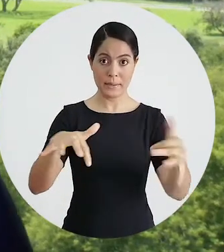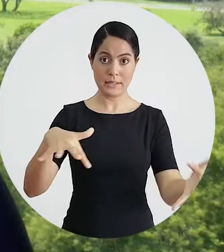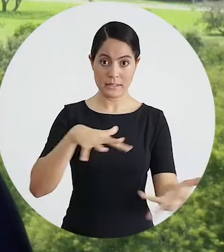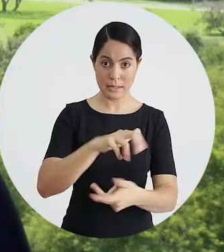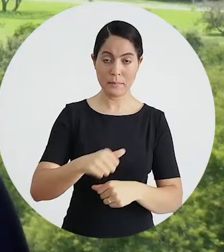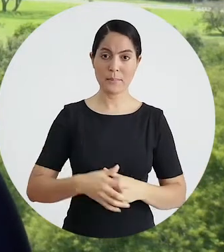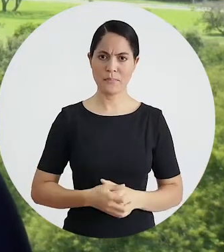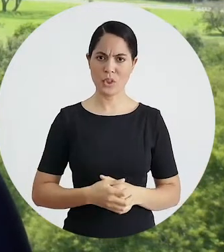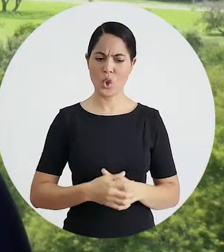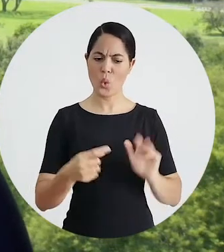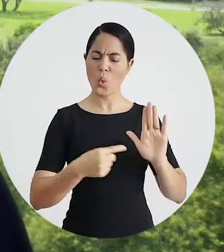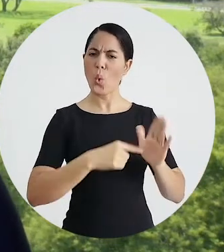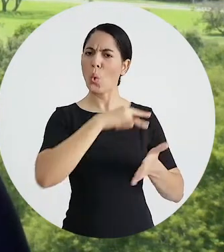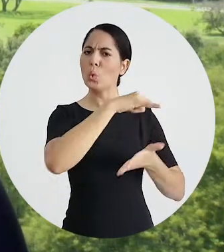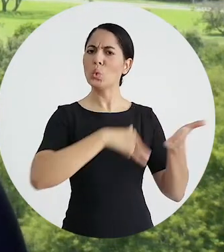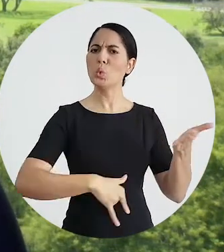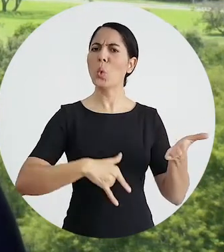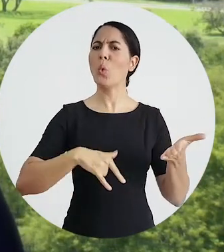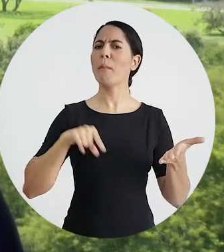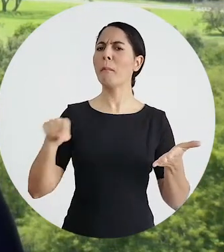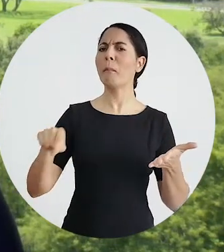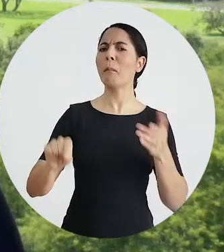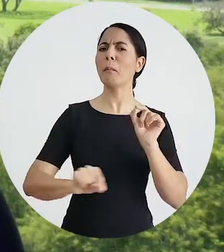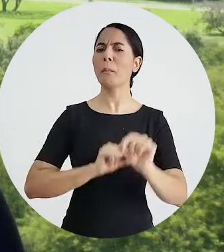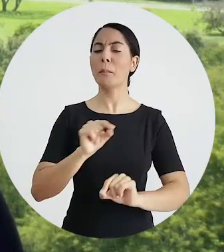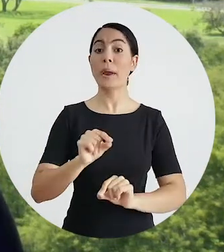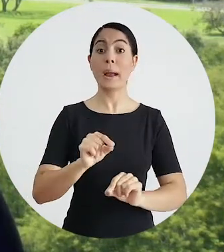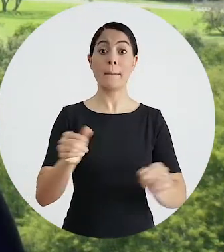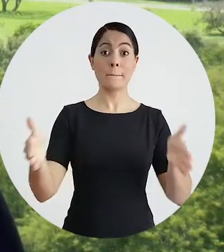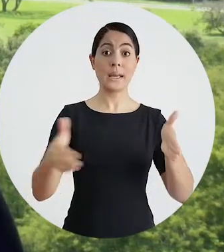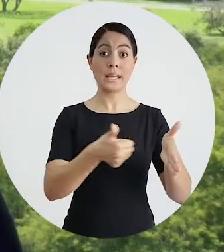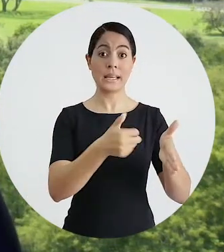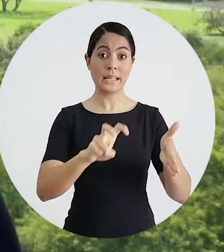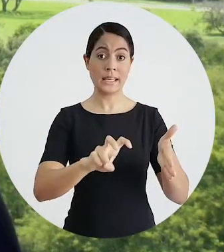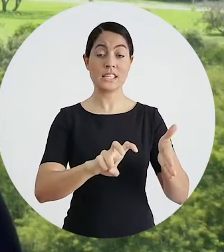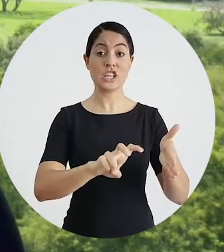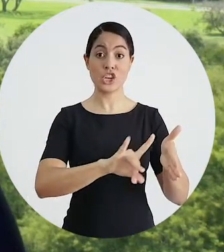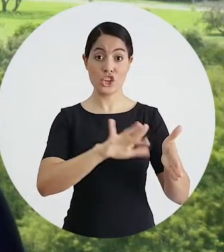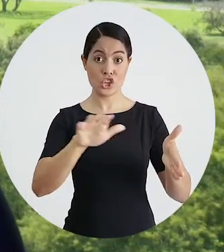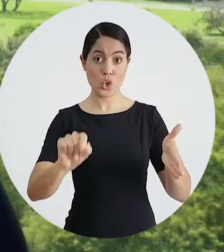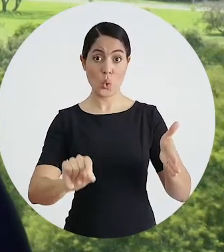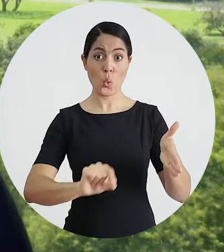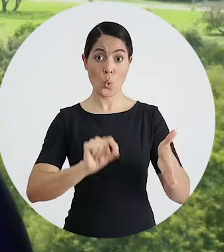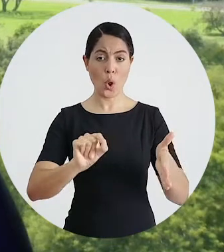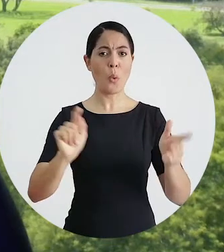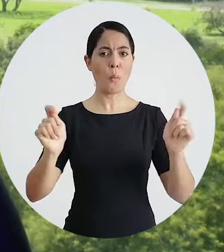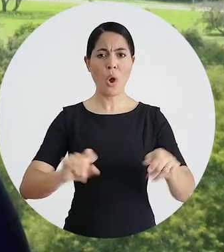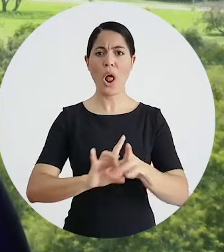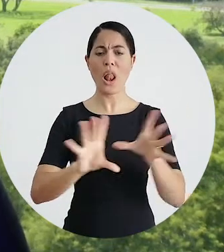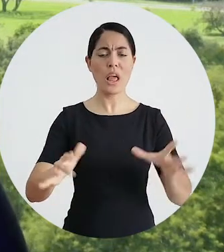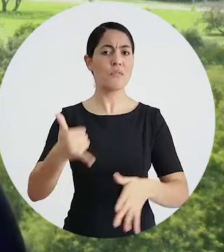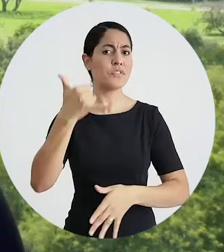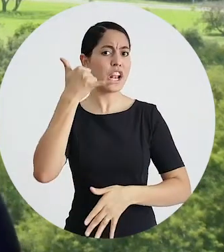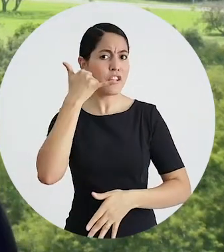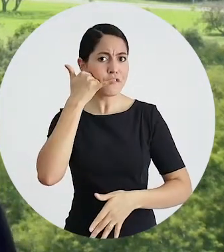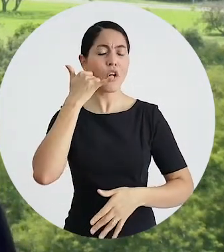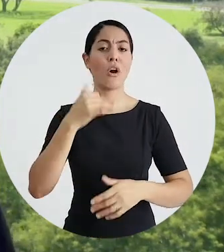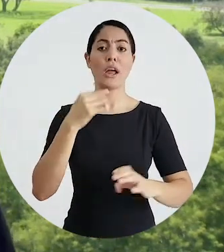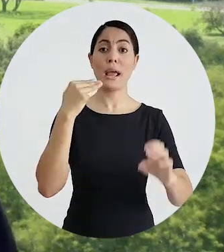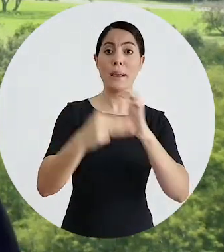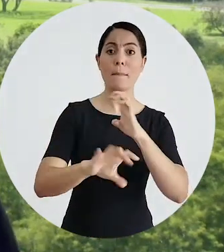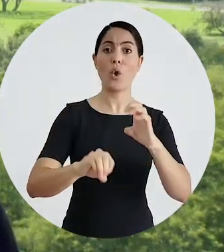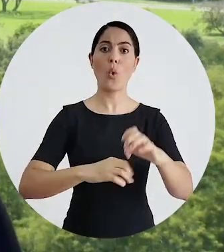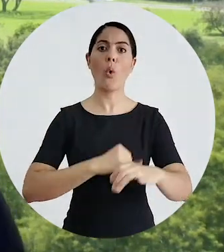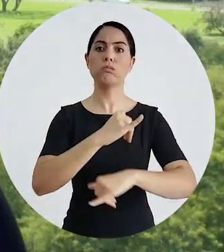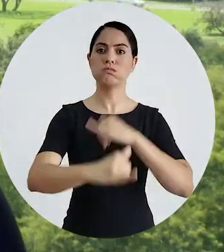Pelos termos do documento, o Instituto disponibilizará em até 15 dias canais exclusivos por meio de chamada